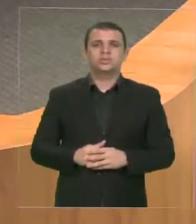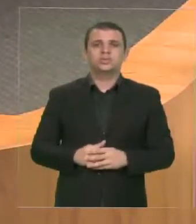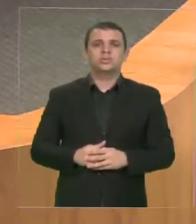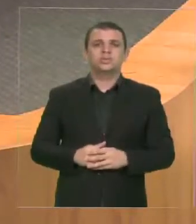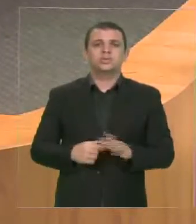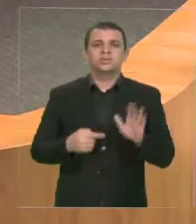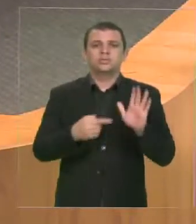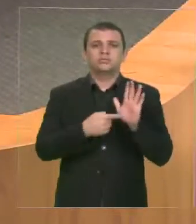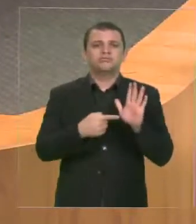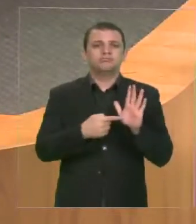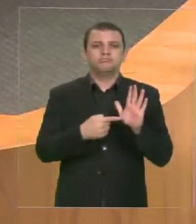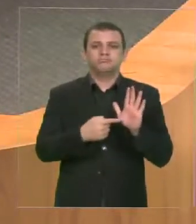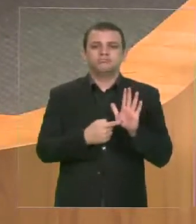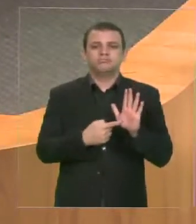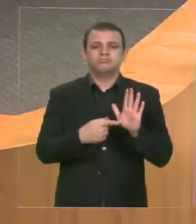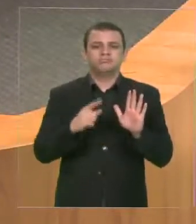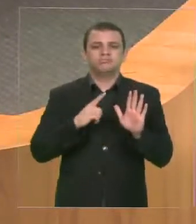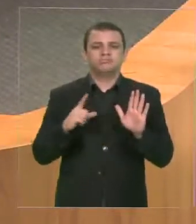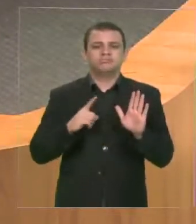fica